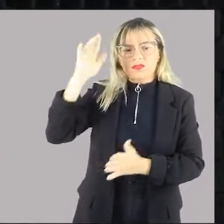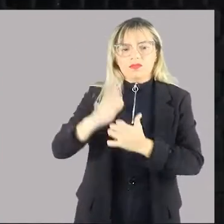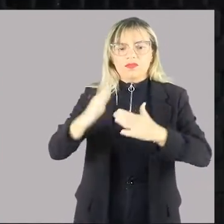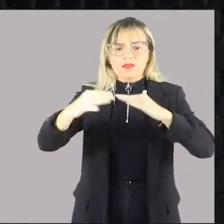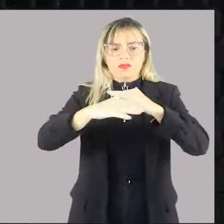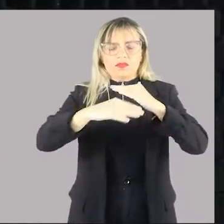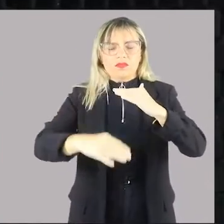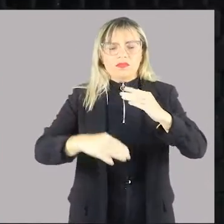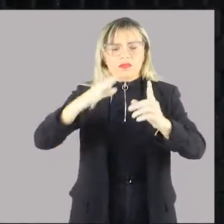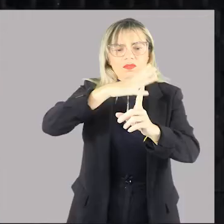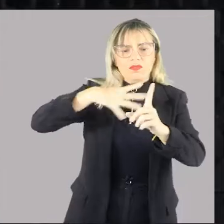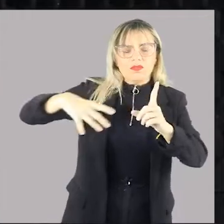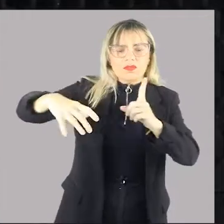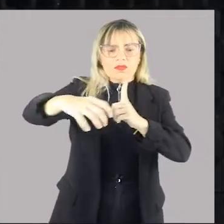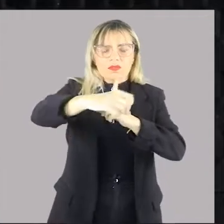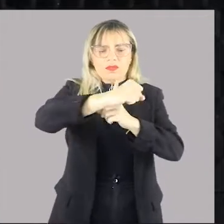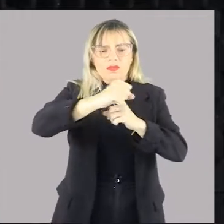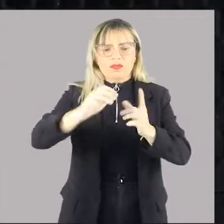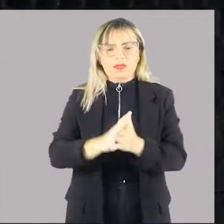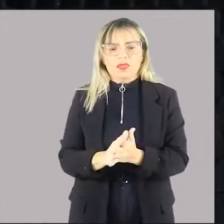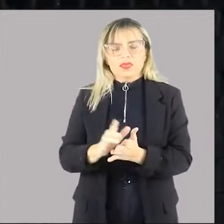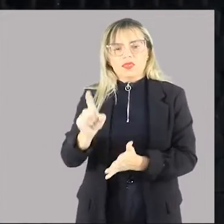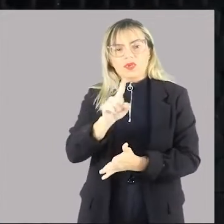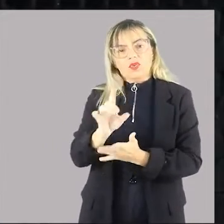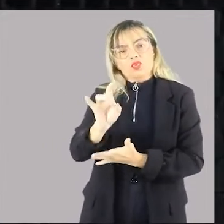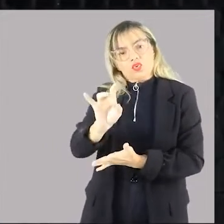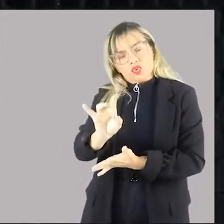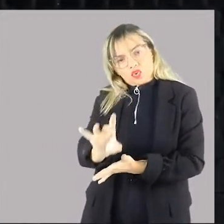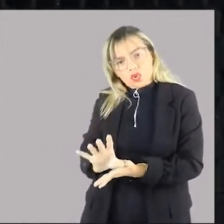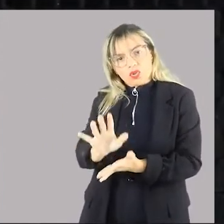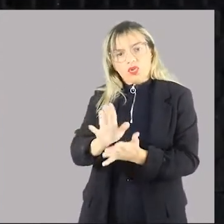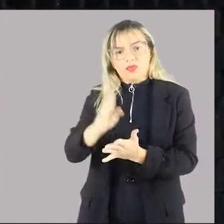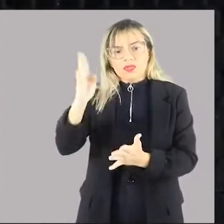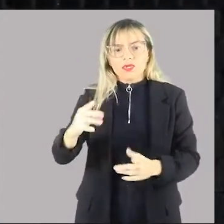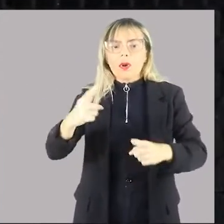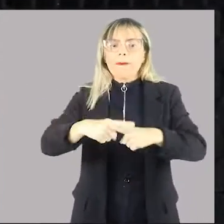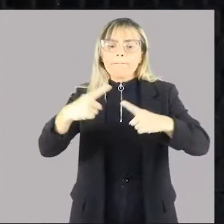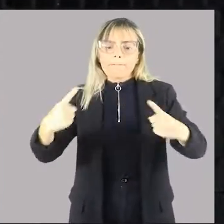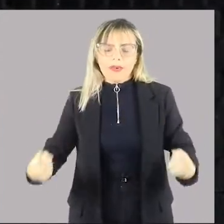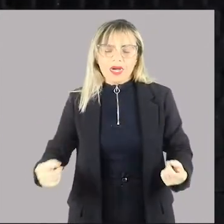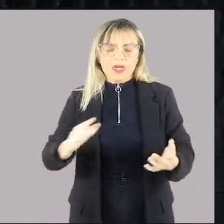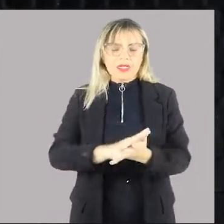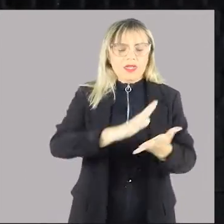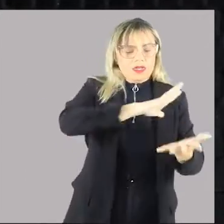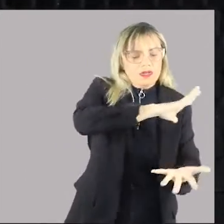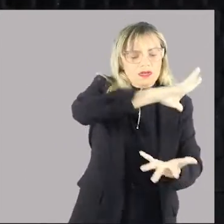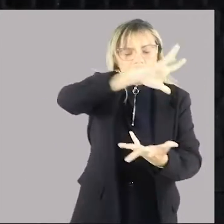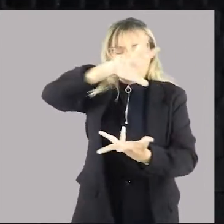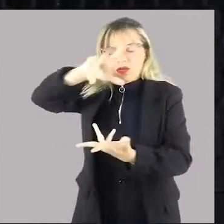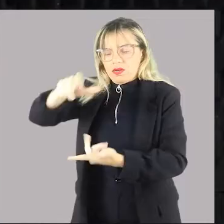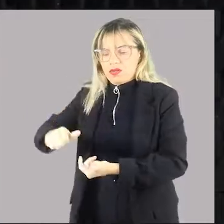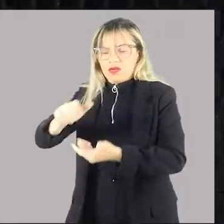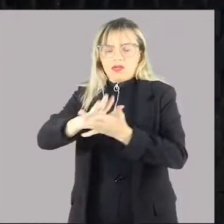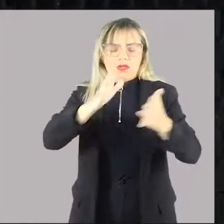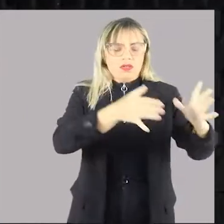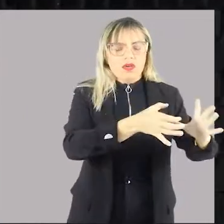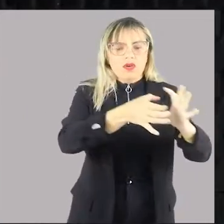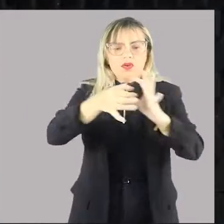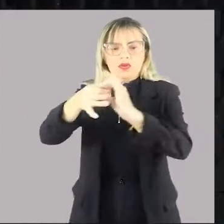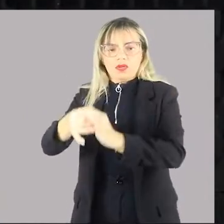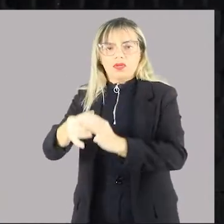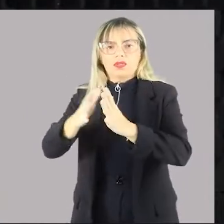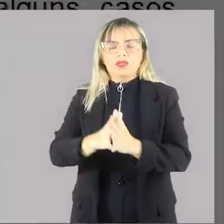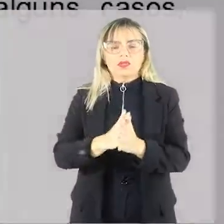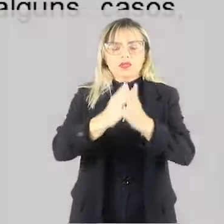desigualdade social, não só no Brasil, mas a nível mundial, é pensar nesse contexto